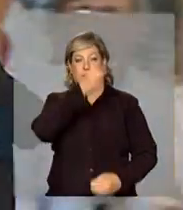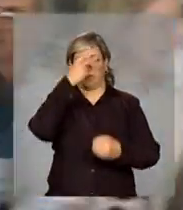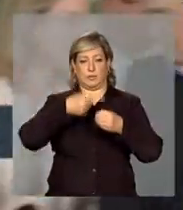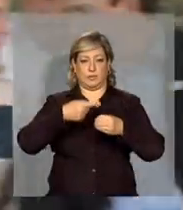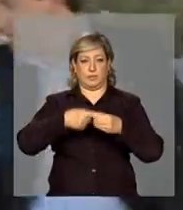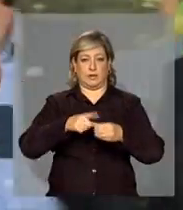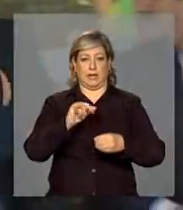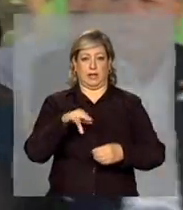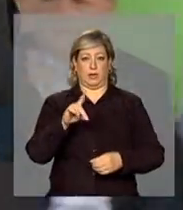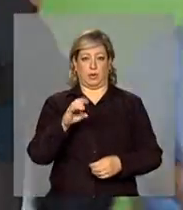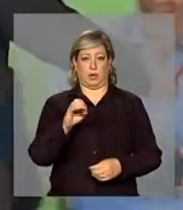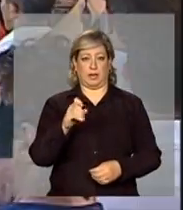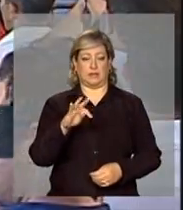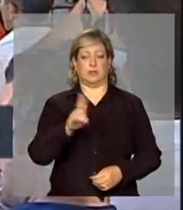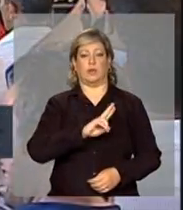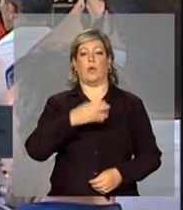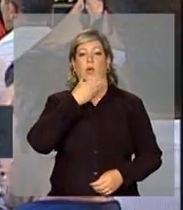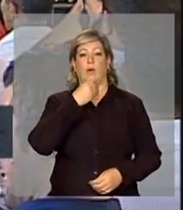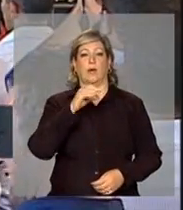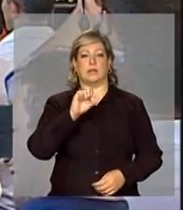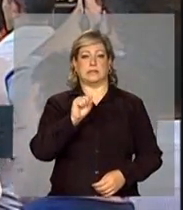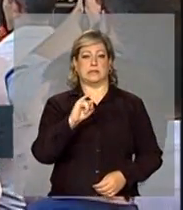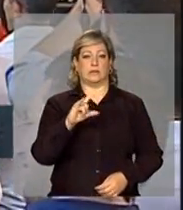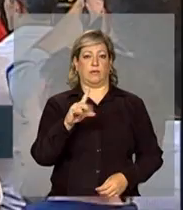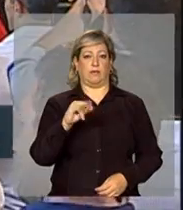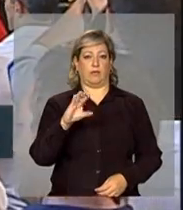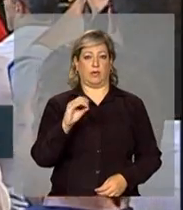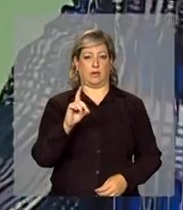Município de Lindoeste, Silvio de Souza.